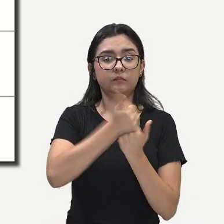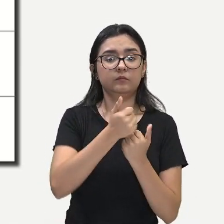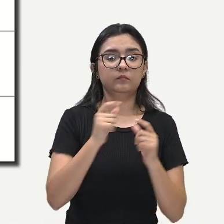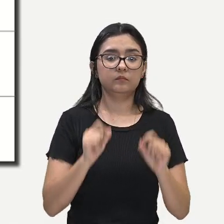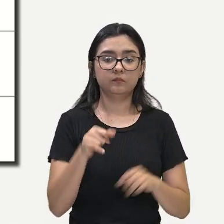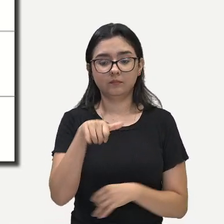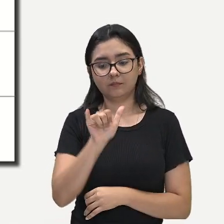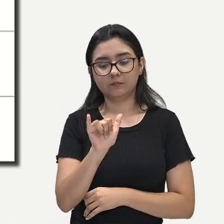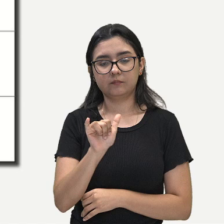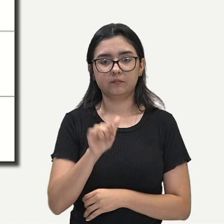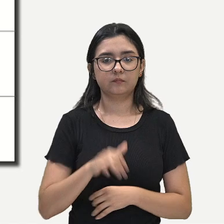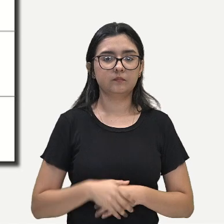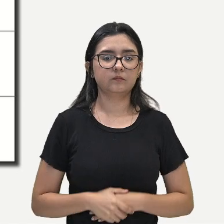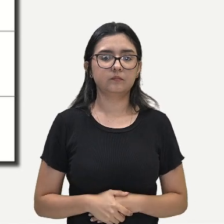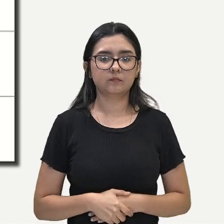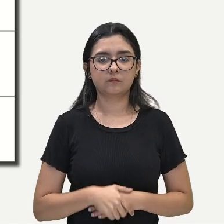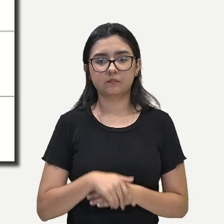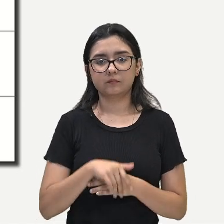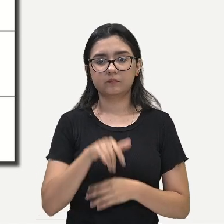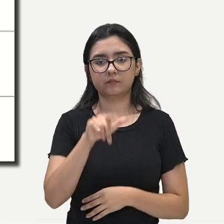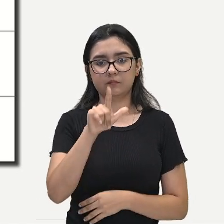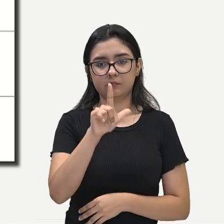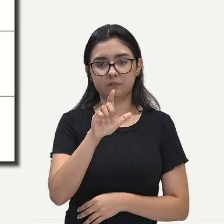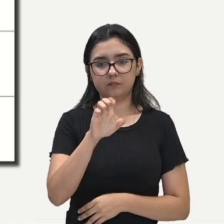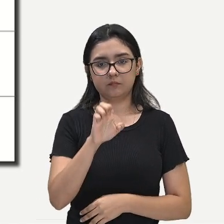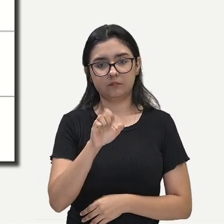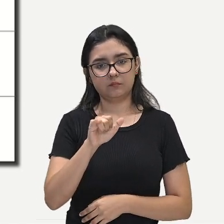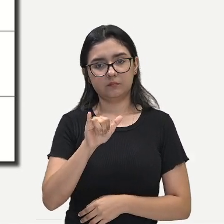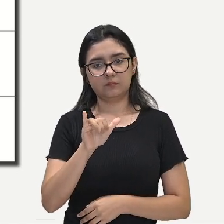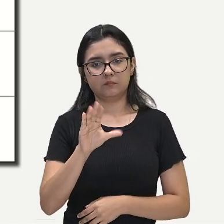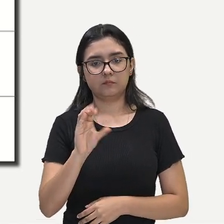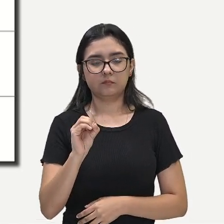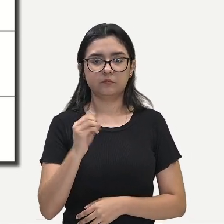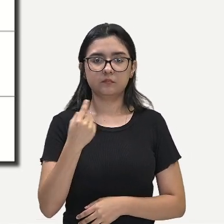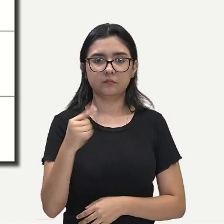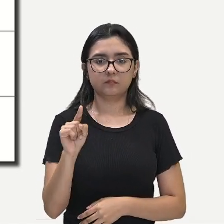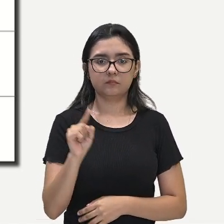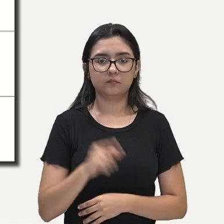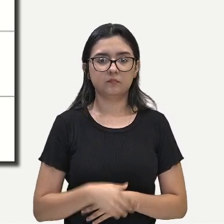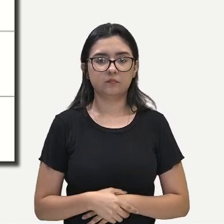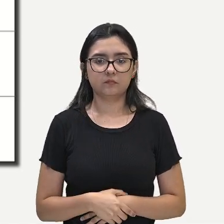presença de la G. E aí essas são as